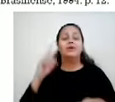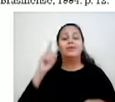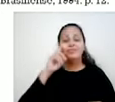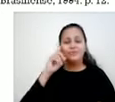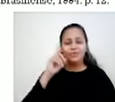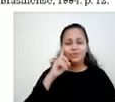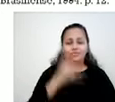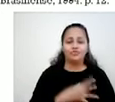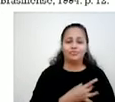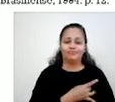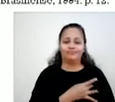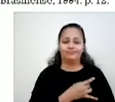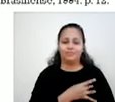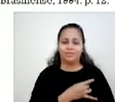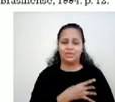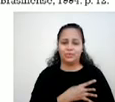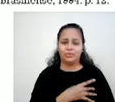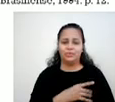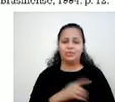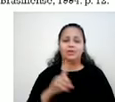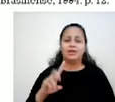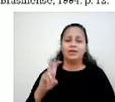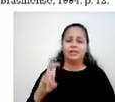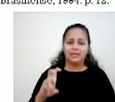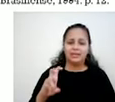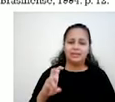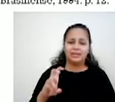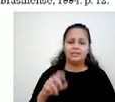Foi um dia de terror. Em